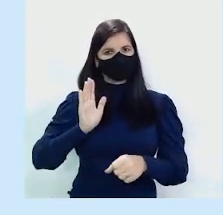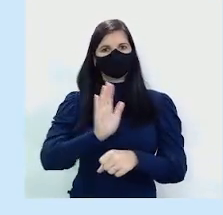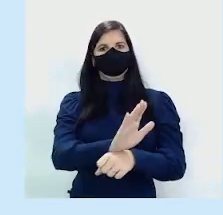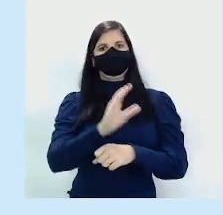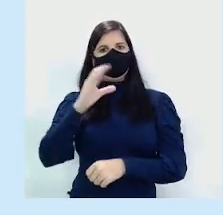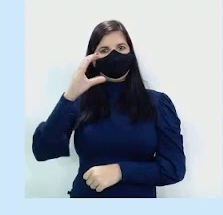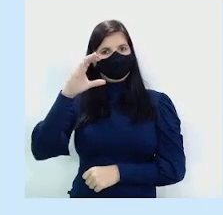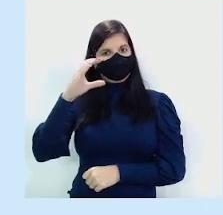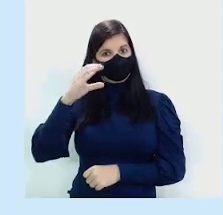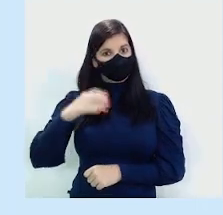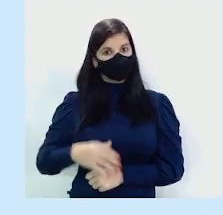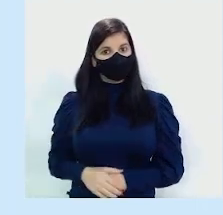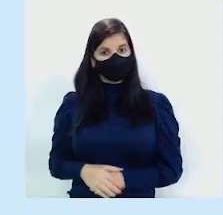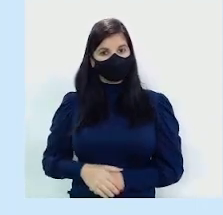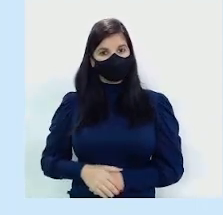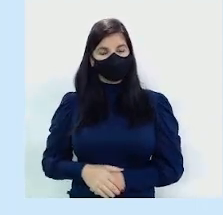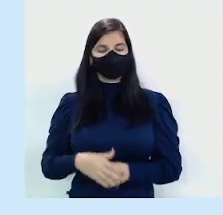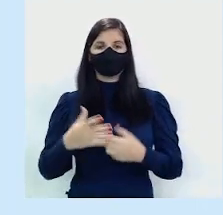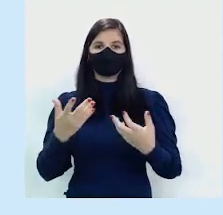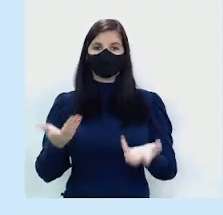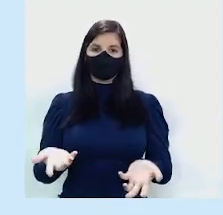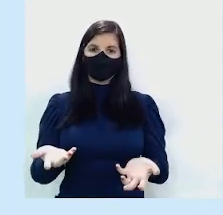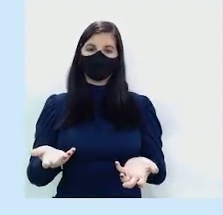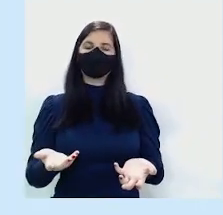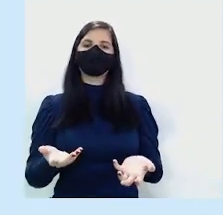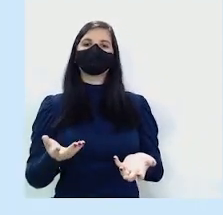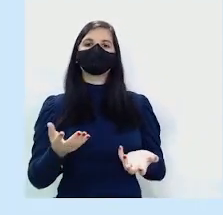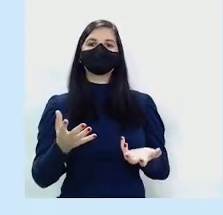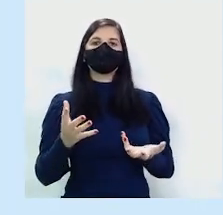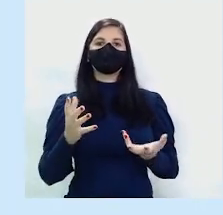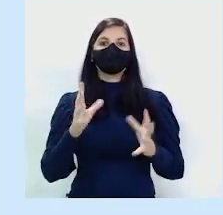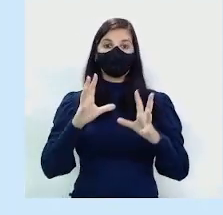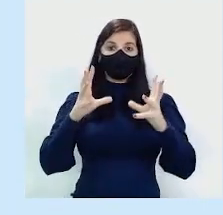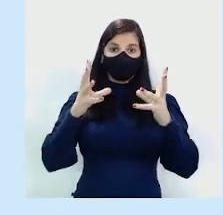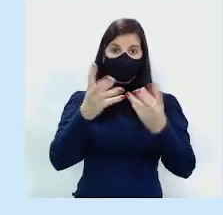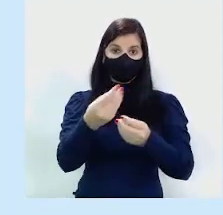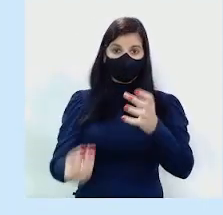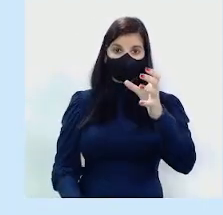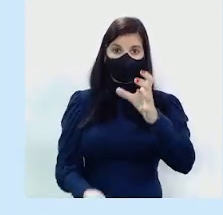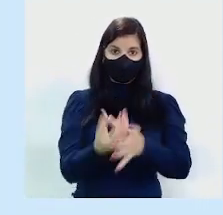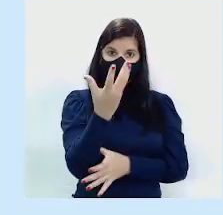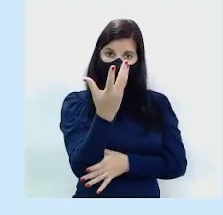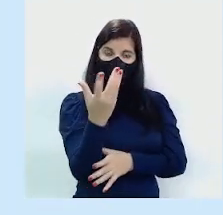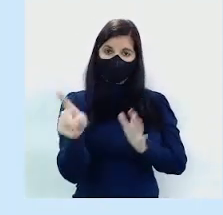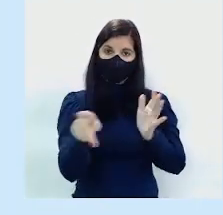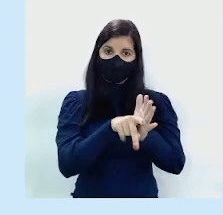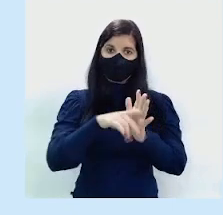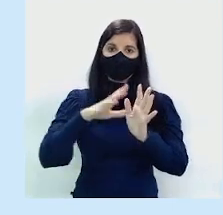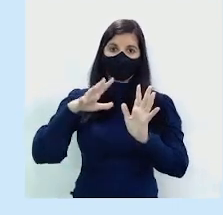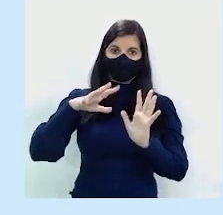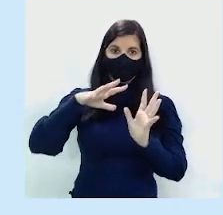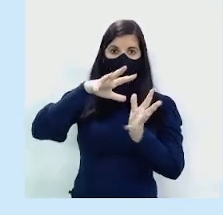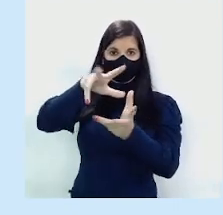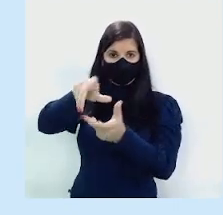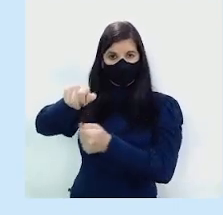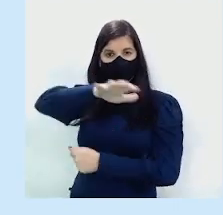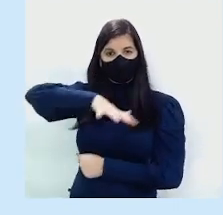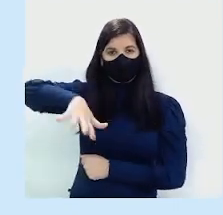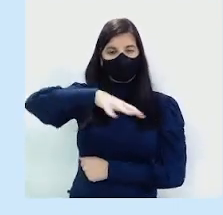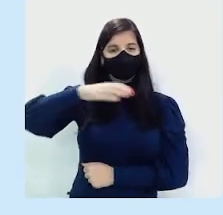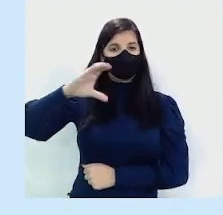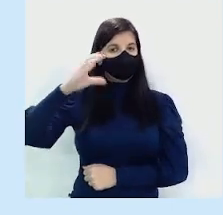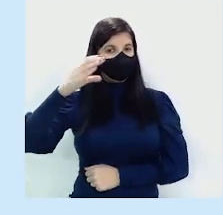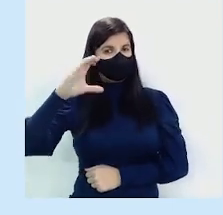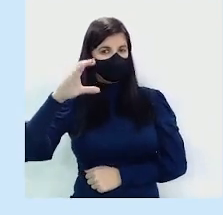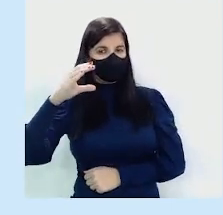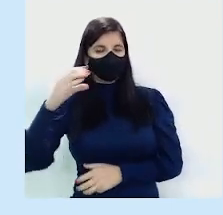da ciência. Então, gente, olha só, tudo que é produzido dentro do universo da ciência